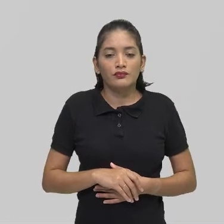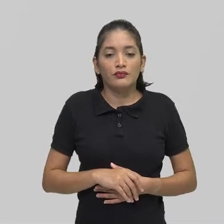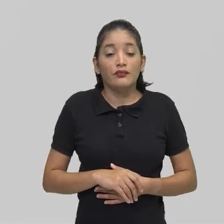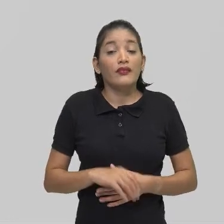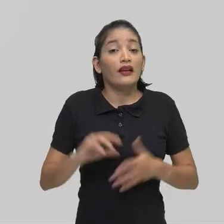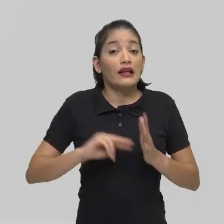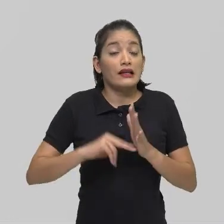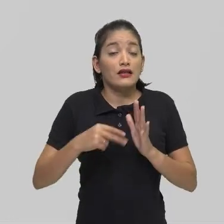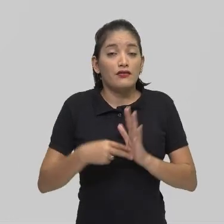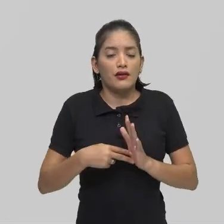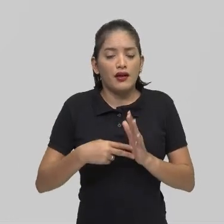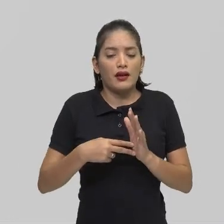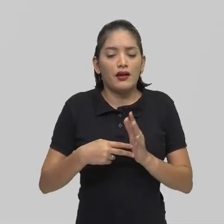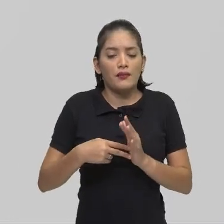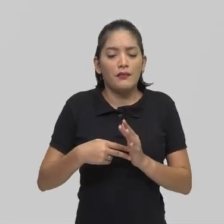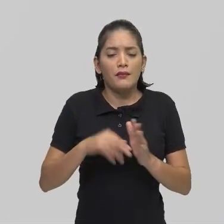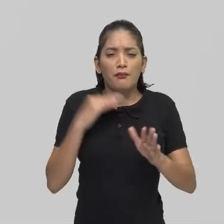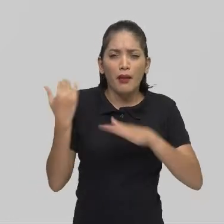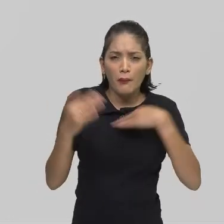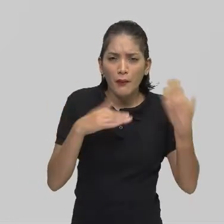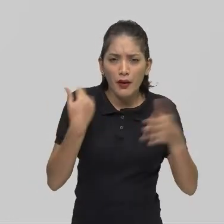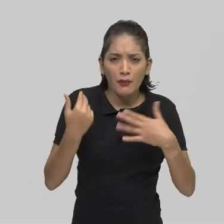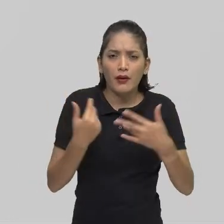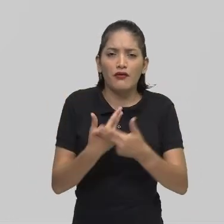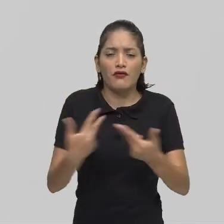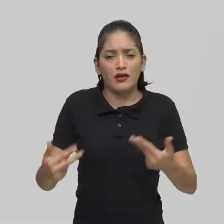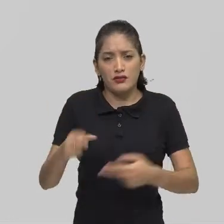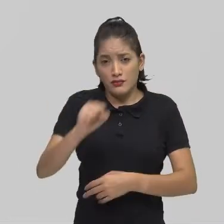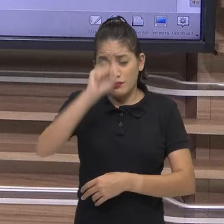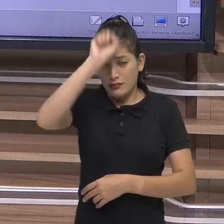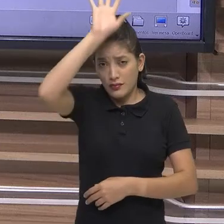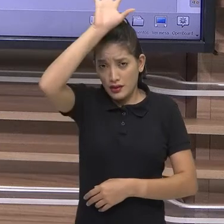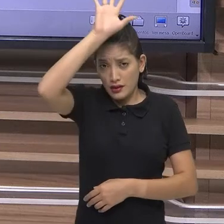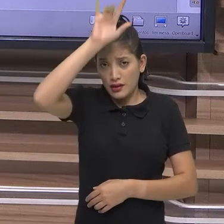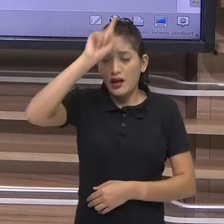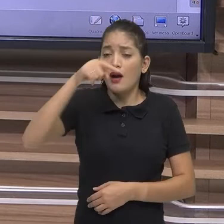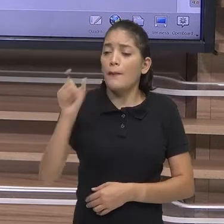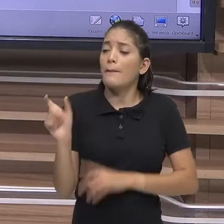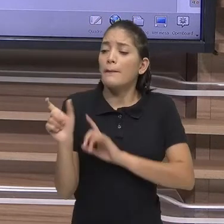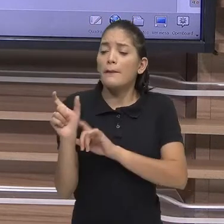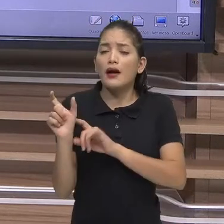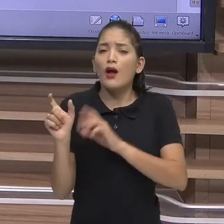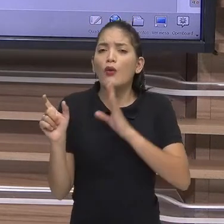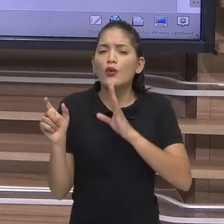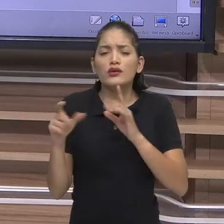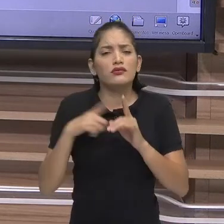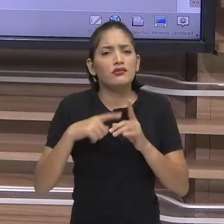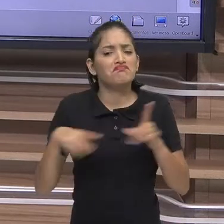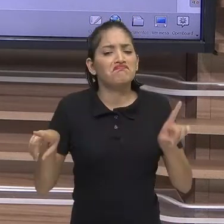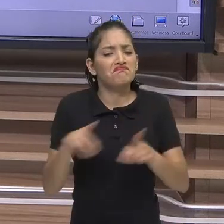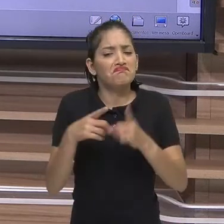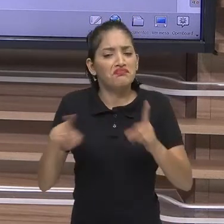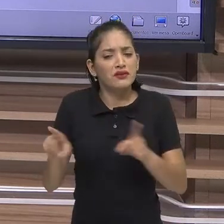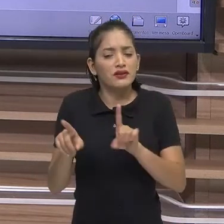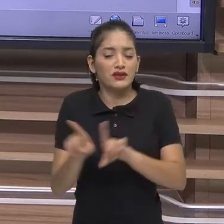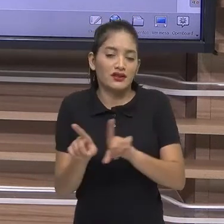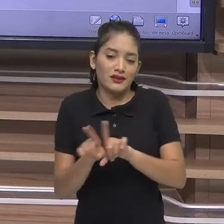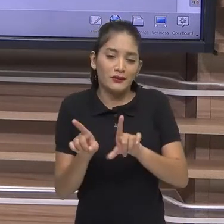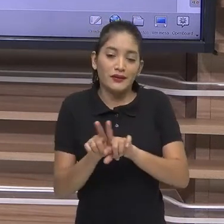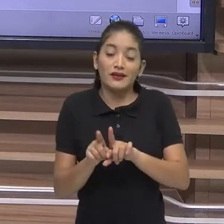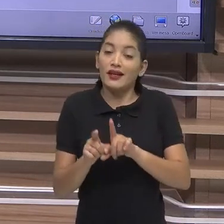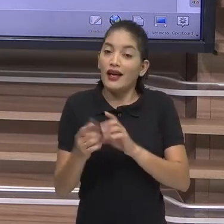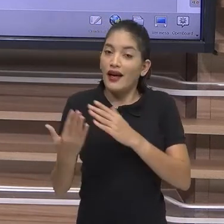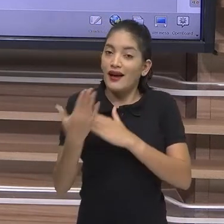de baleias, certo? Então, é uma palavra bem conhecida, tem músicas e